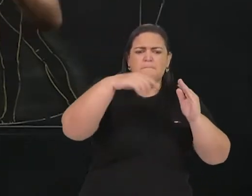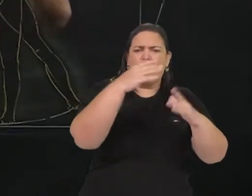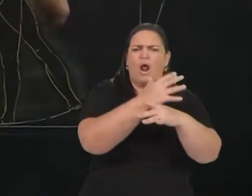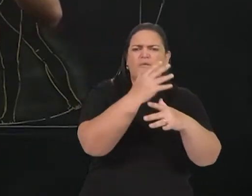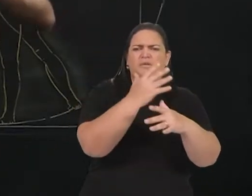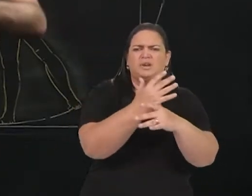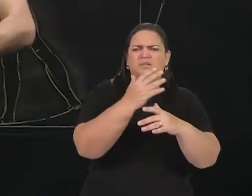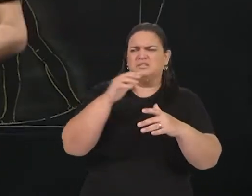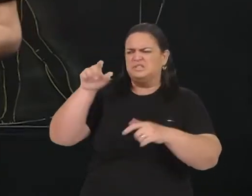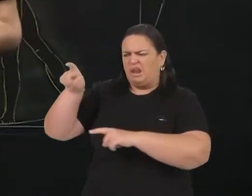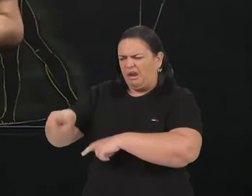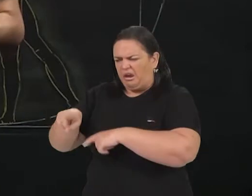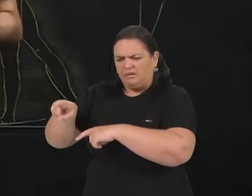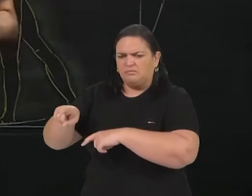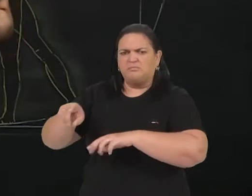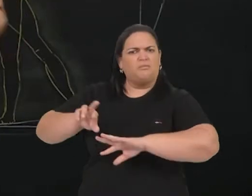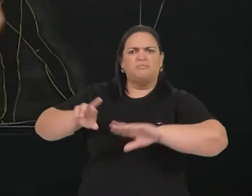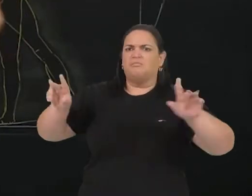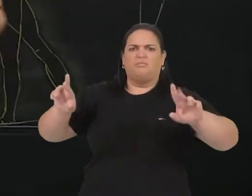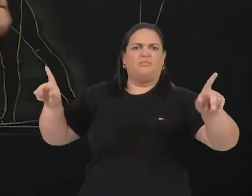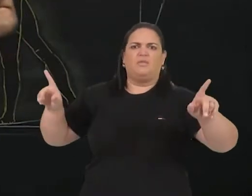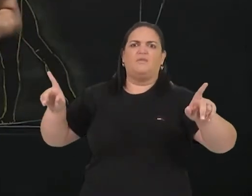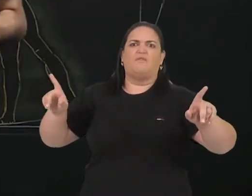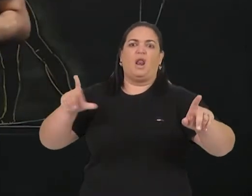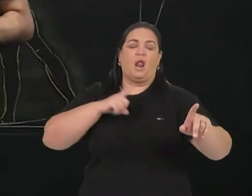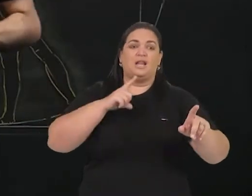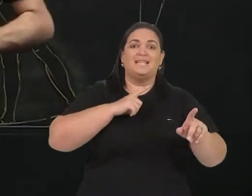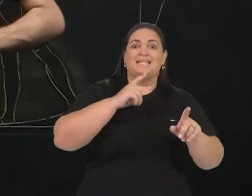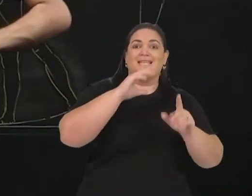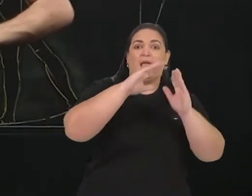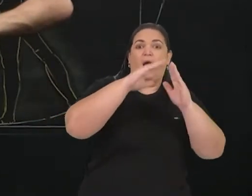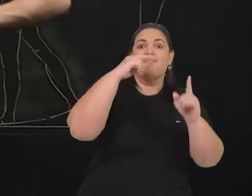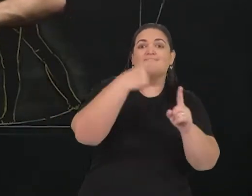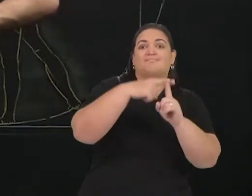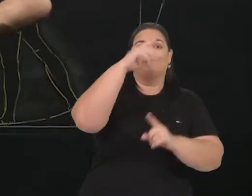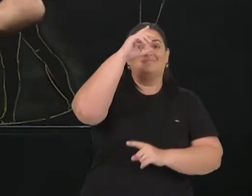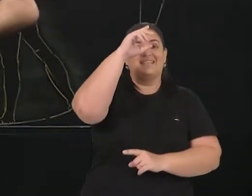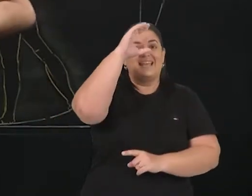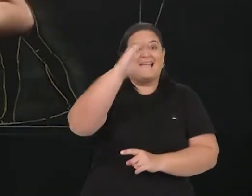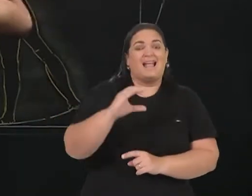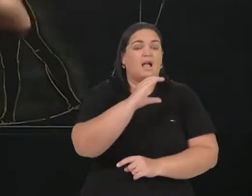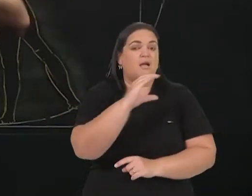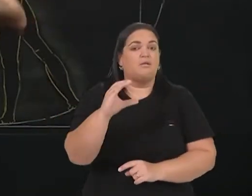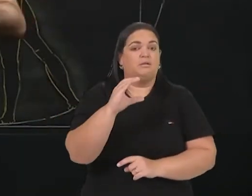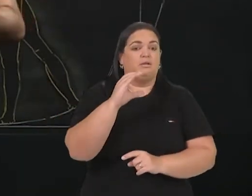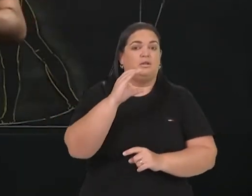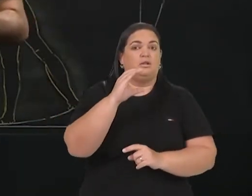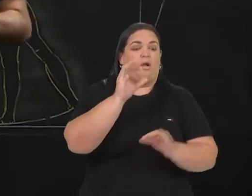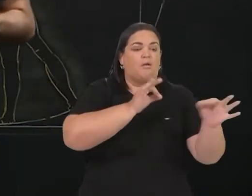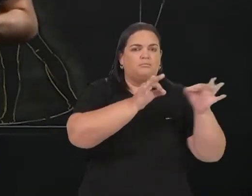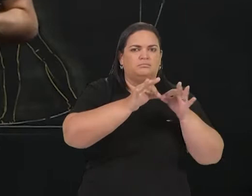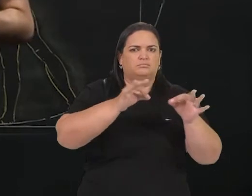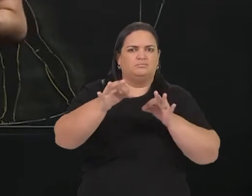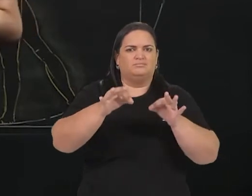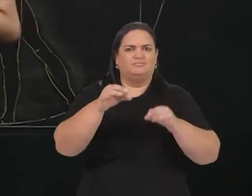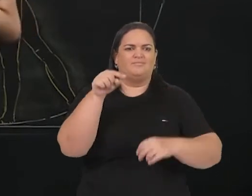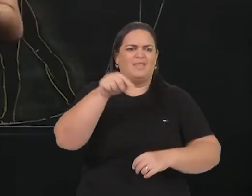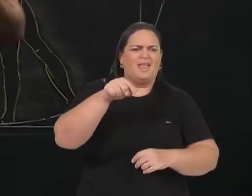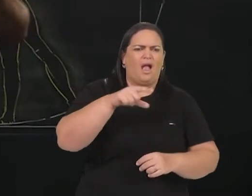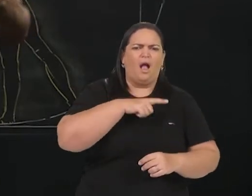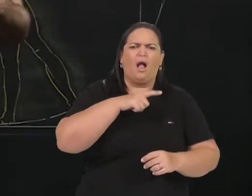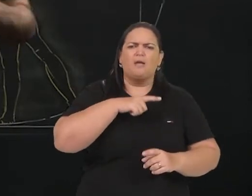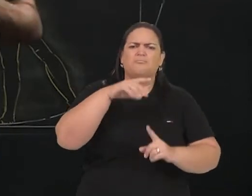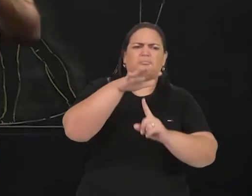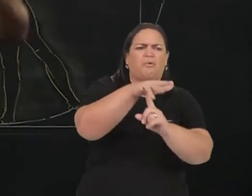feudo, que era mais controlado pela religiosidade, pela Igreja Católica. A cidade também era um ambiente mais plural. Como eram locais de